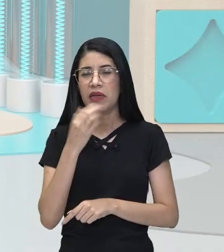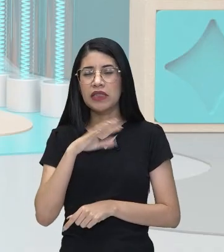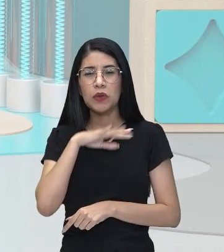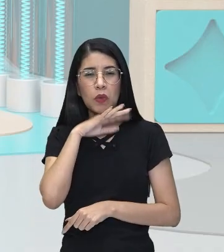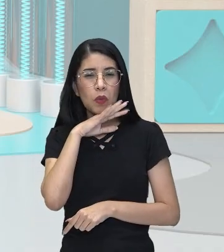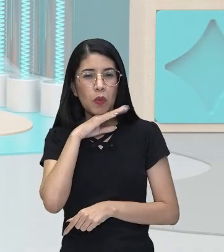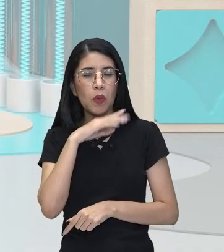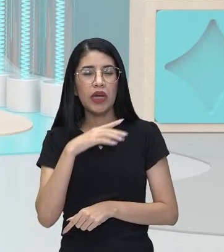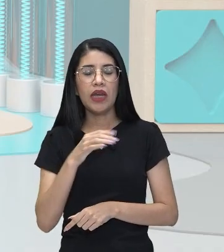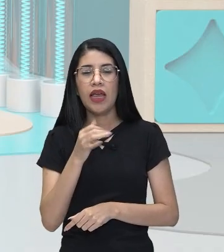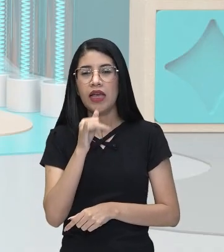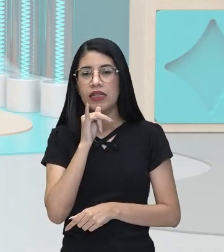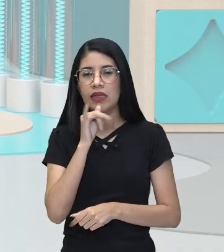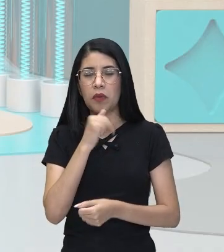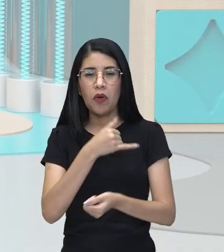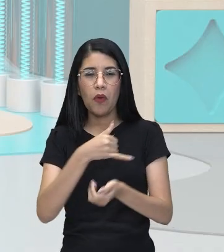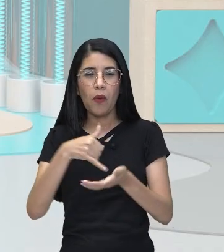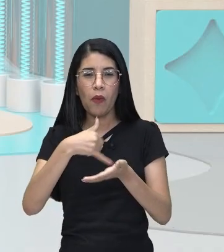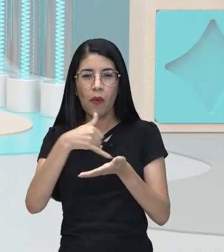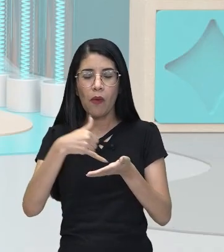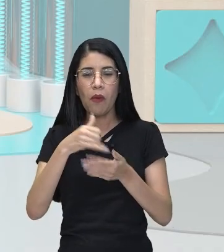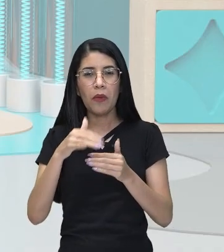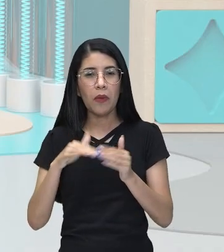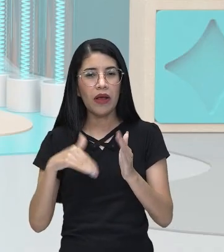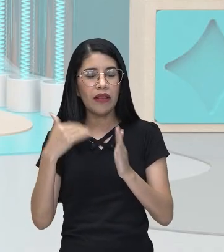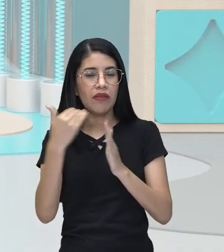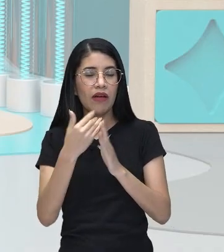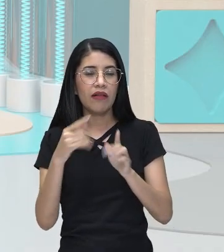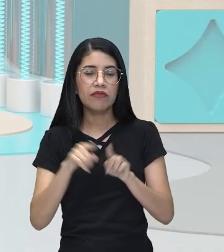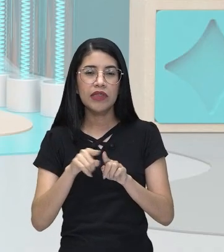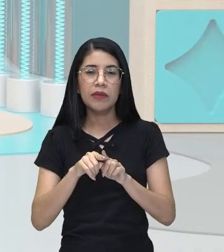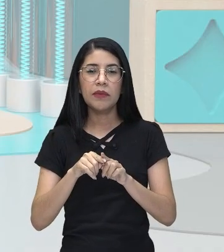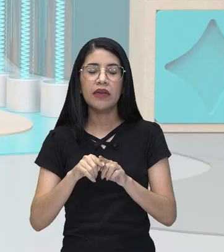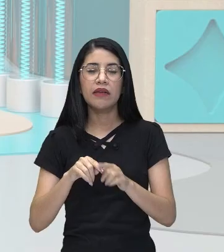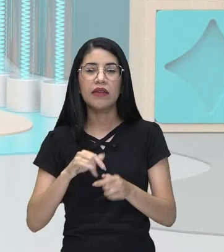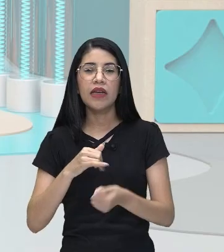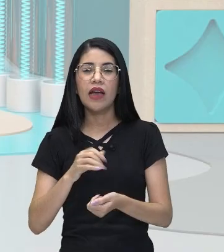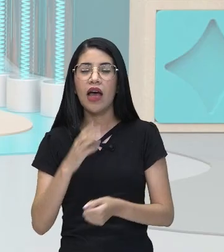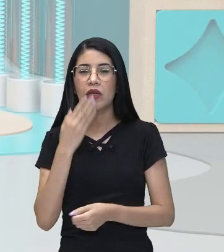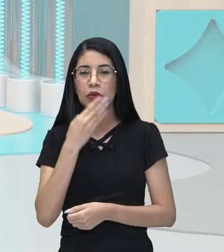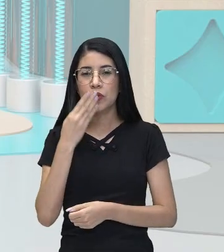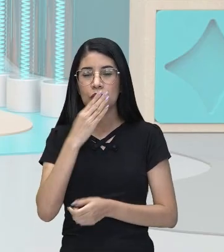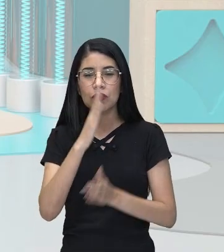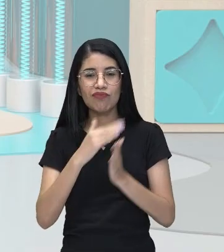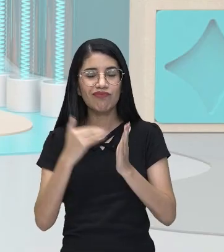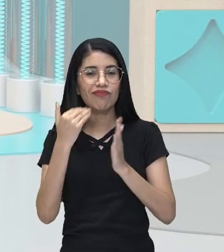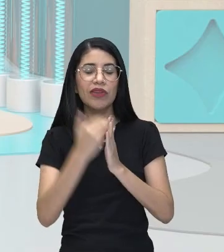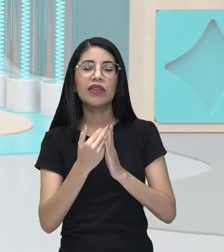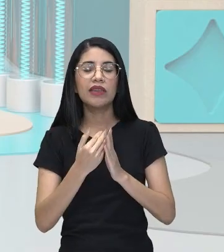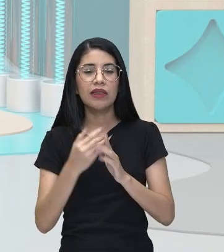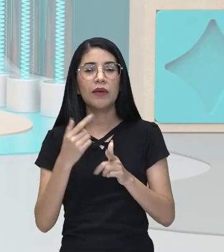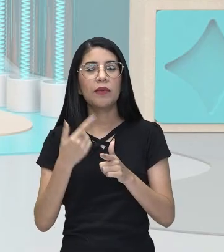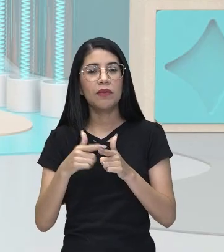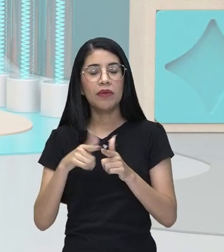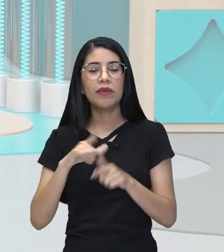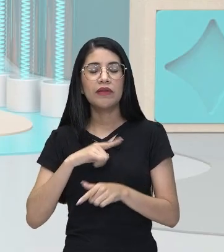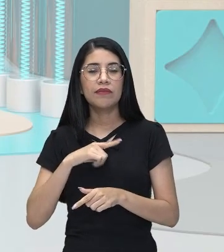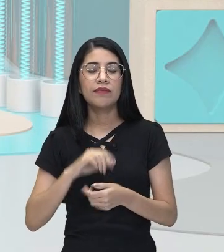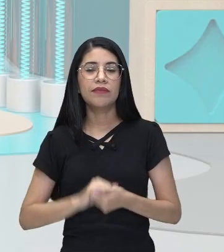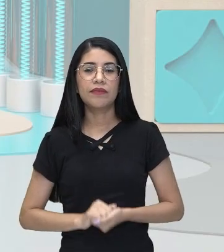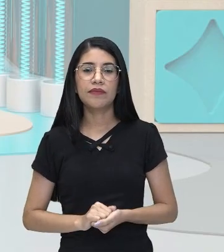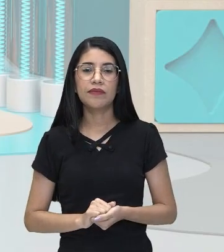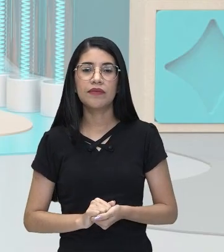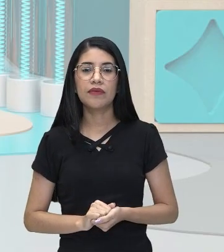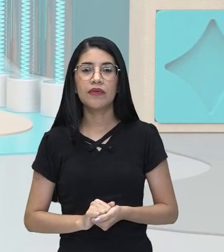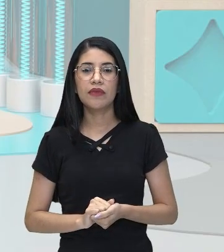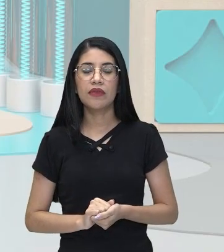dias, fritura, excesso de gordura, excesso de açúcar, tudo isso aí vai mexer. E nós temos mais ali, ó, o